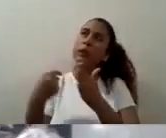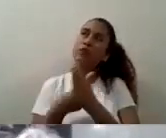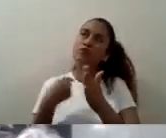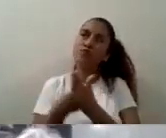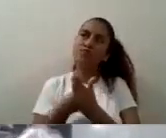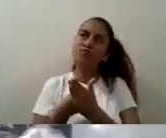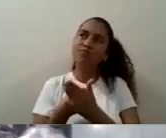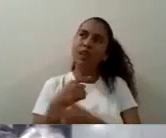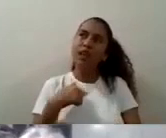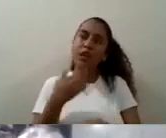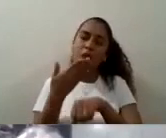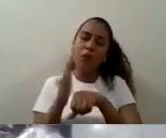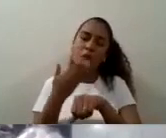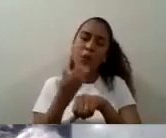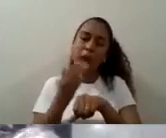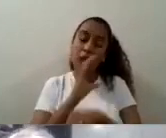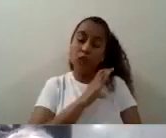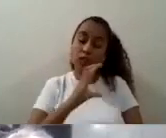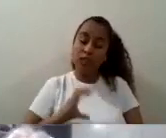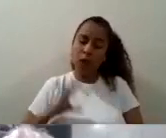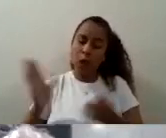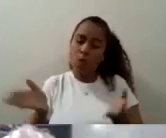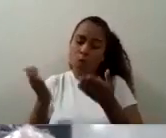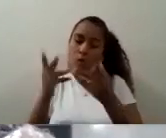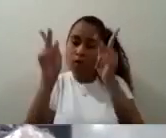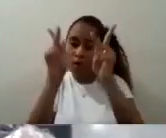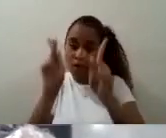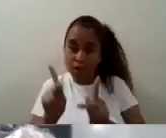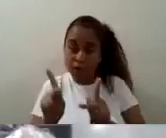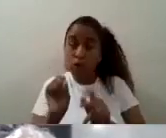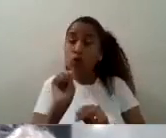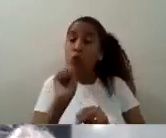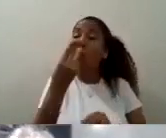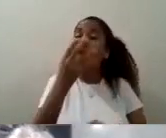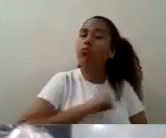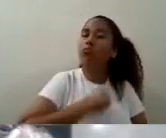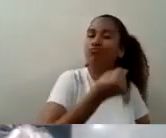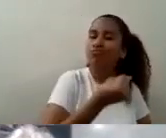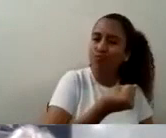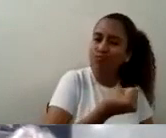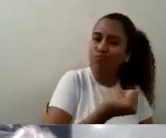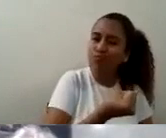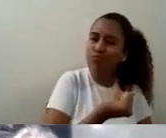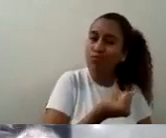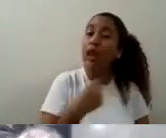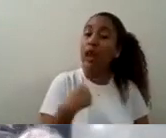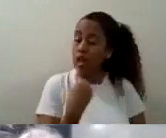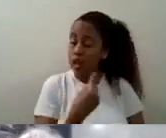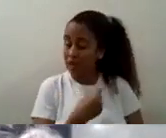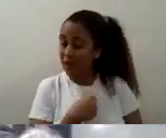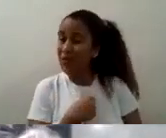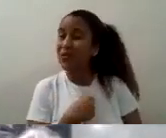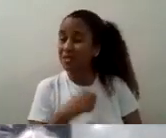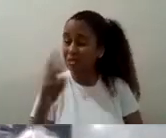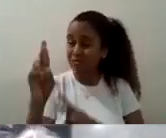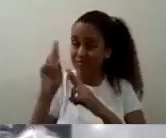nossa prática cristã promove a paz ou potencializa o ódio. E nós esperamos que ao longo